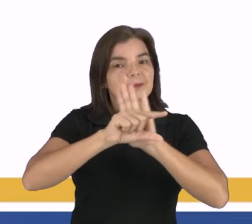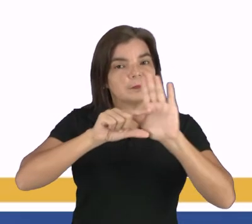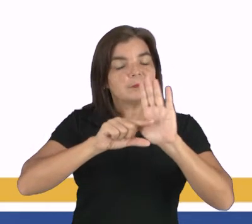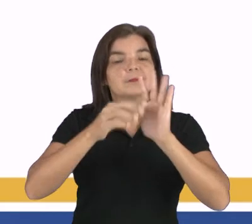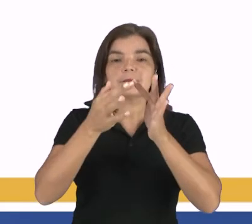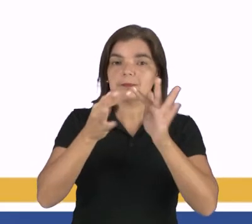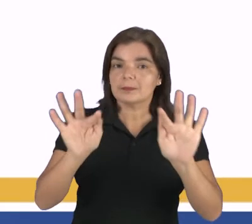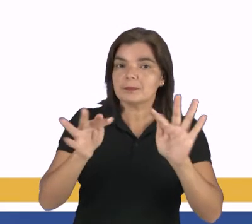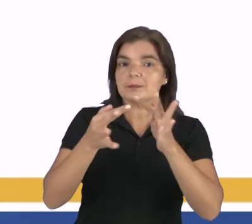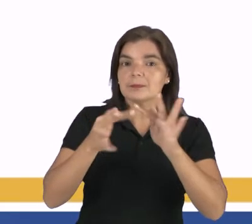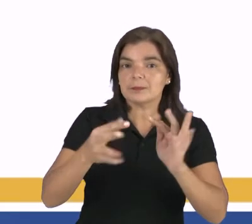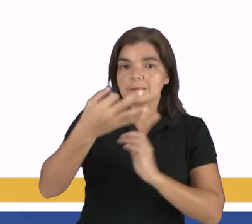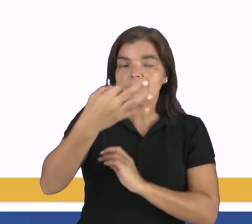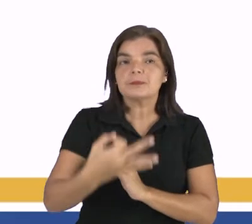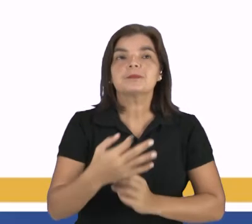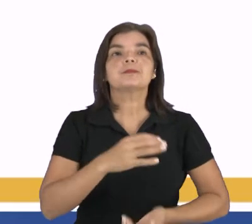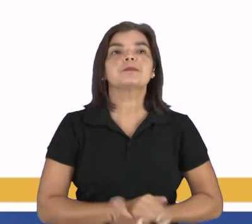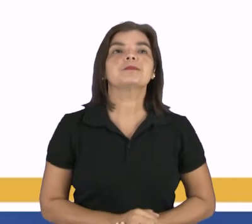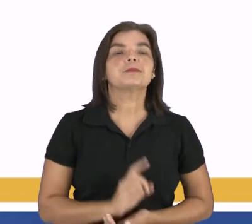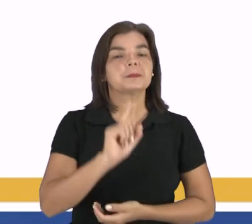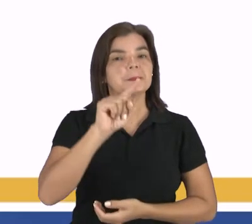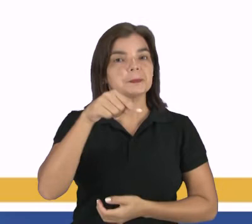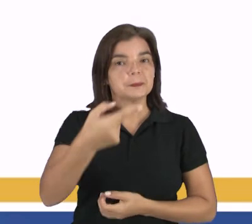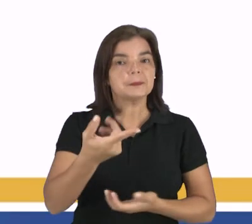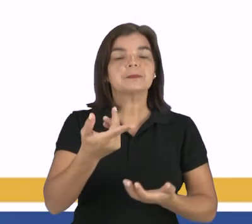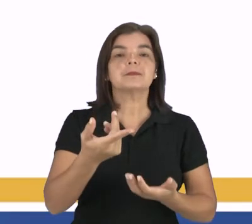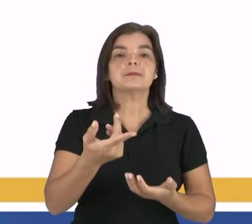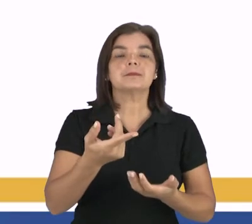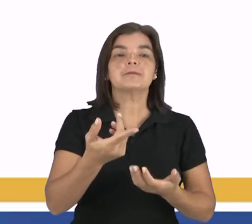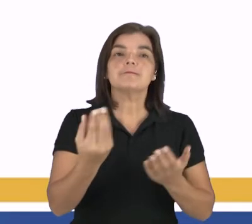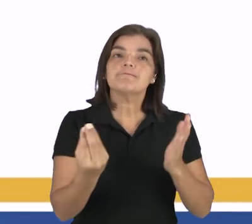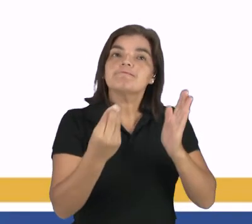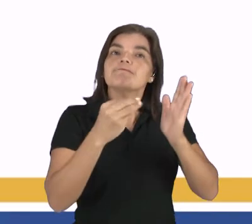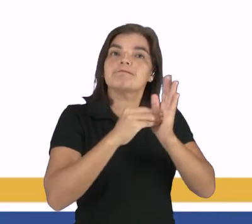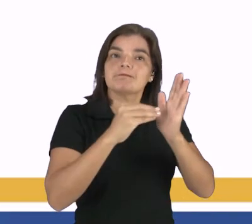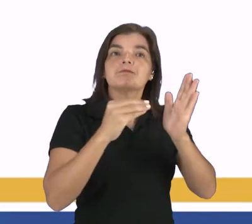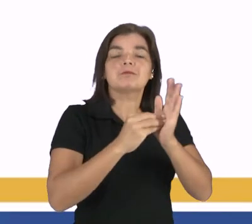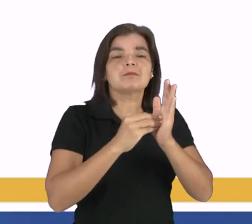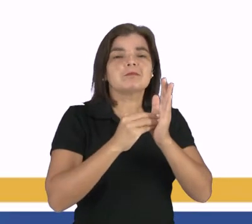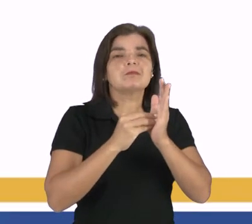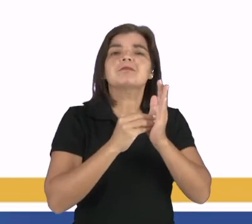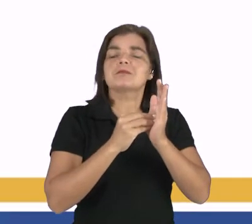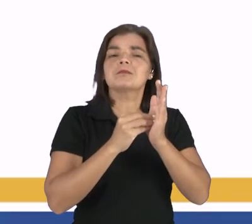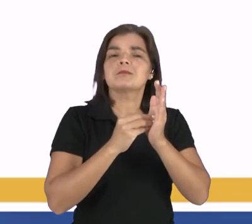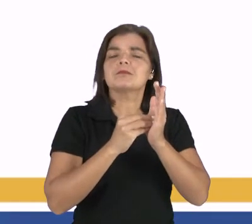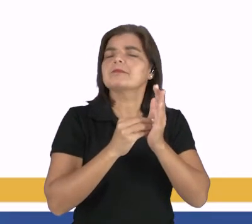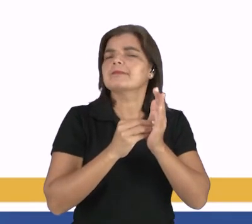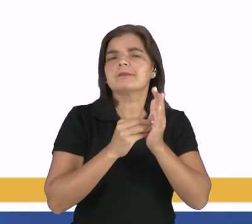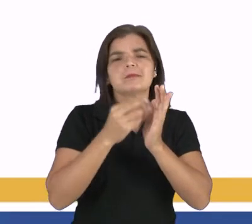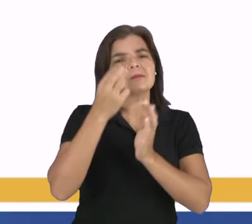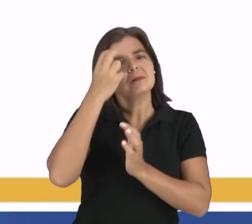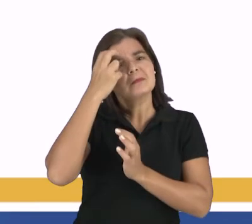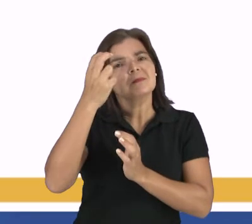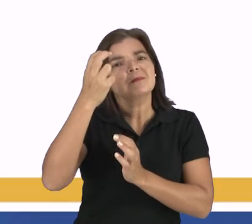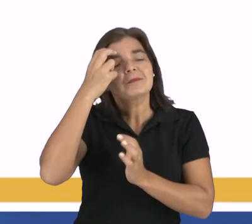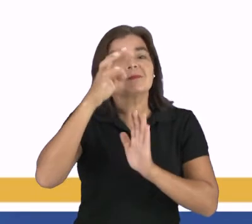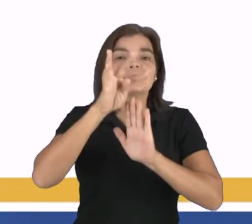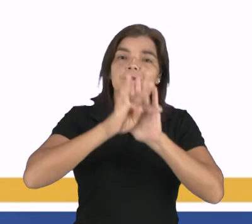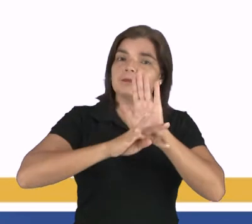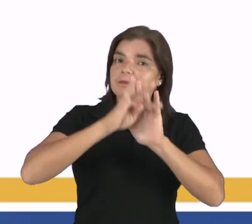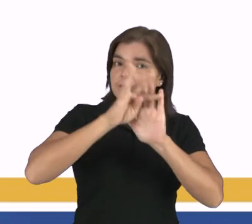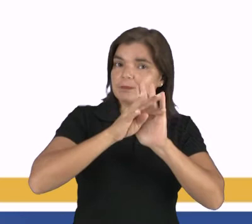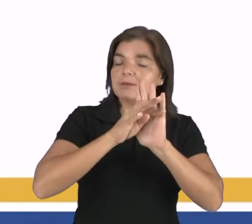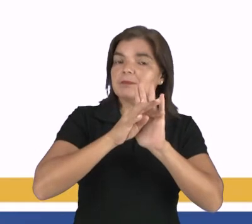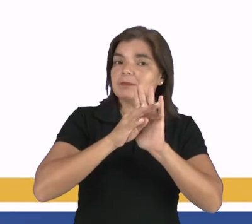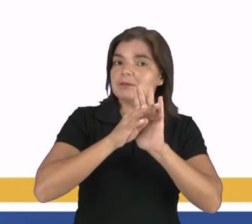ou frases, certo? Depois, ele coloca de maneira muito inteligente, quando um texto é